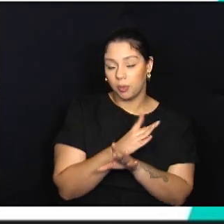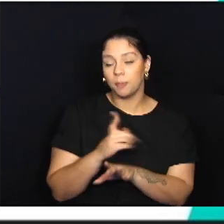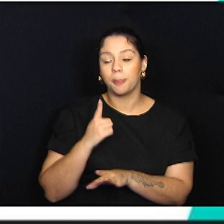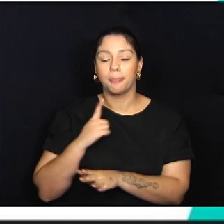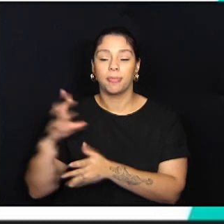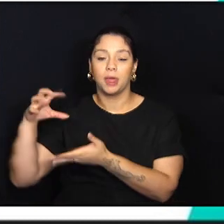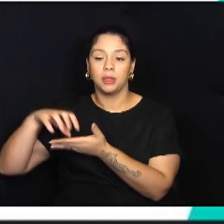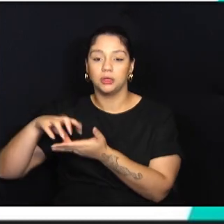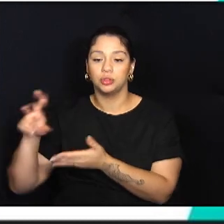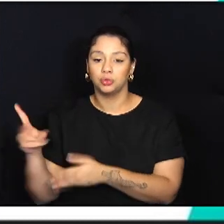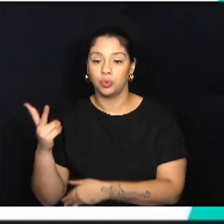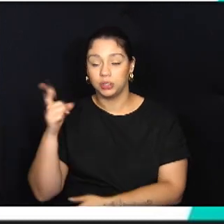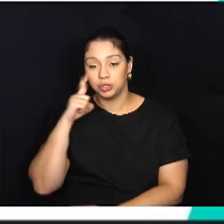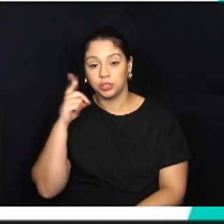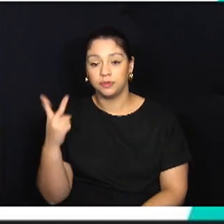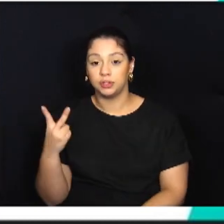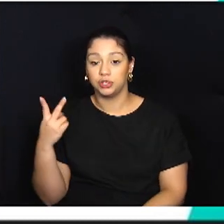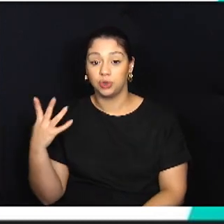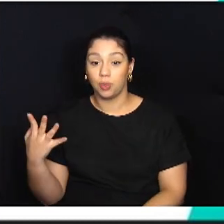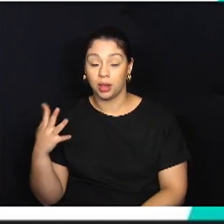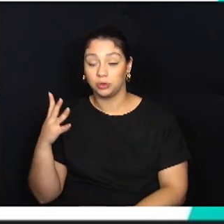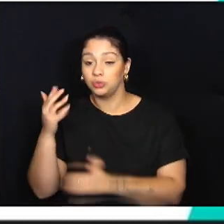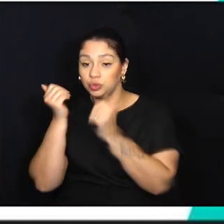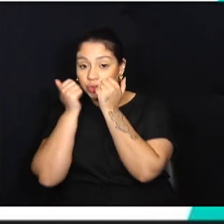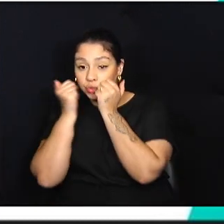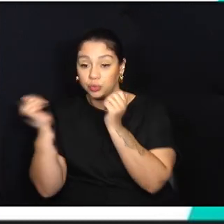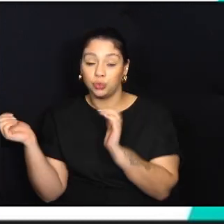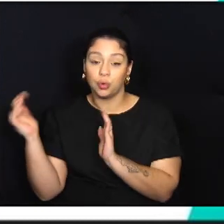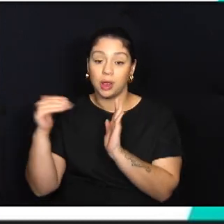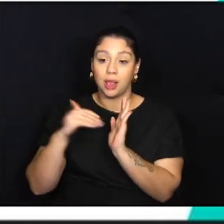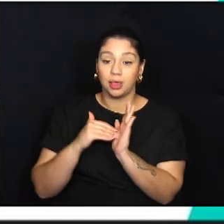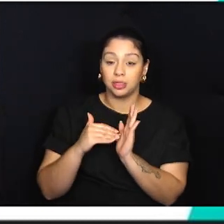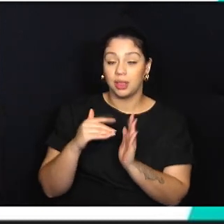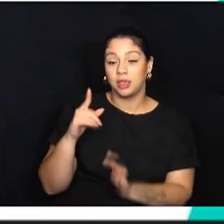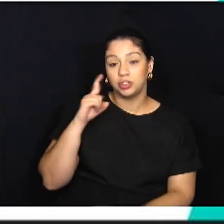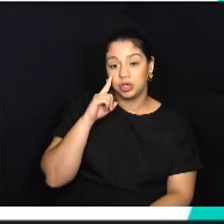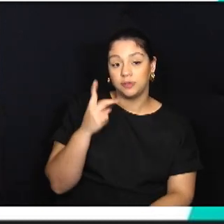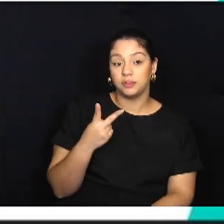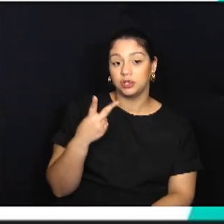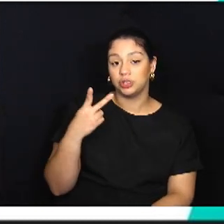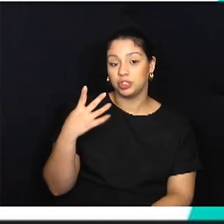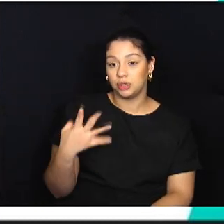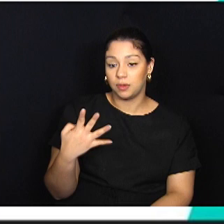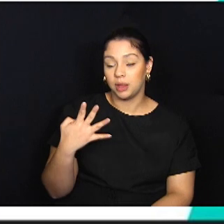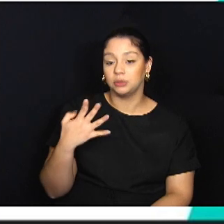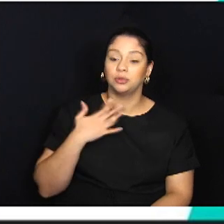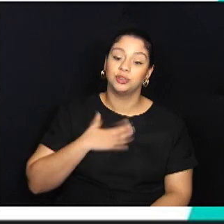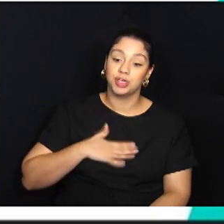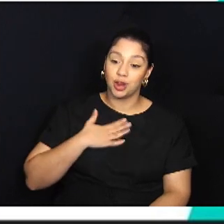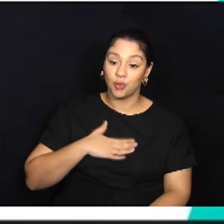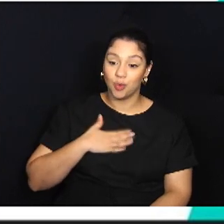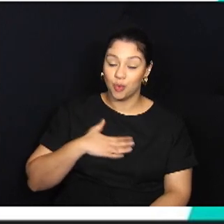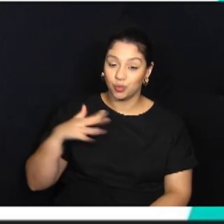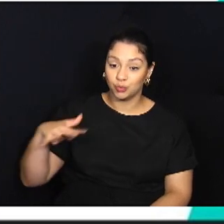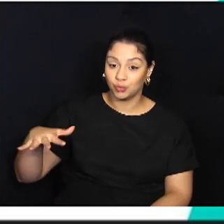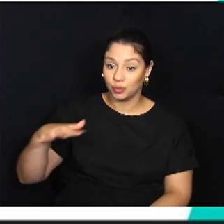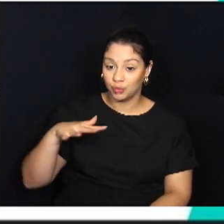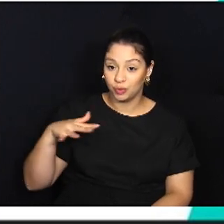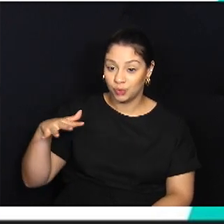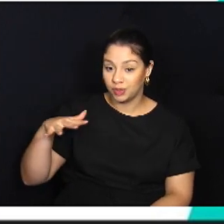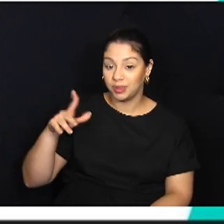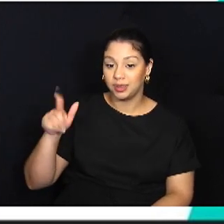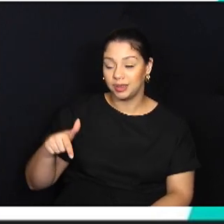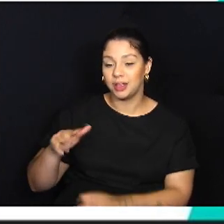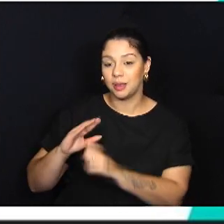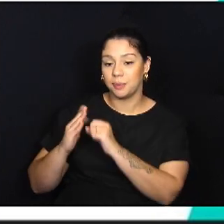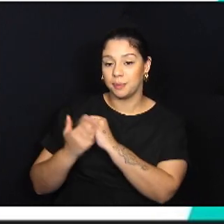dia 24 de julho, recentemente, fica até o dia 24 de agosto na região noroeste, lá na Vila